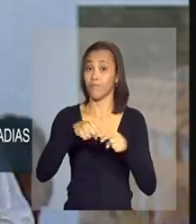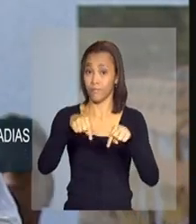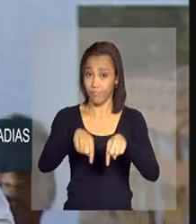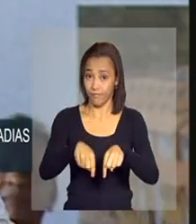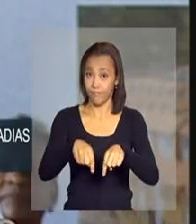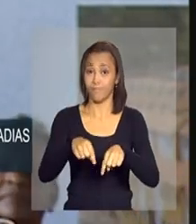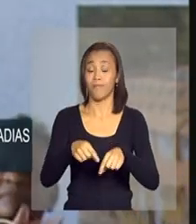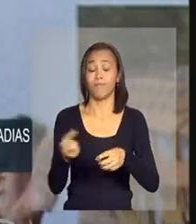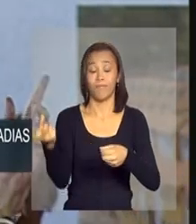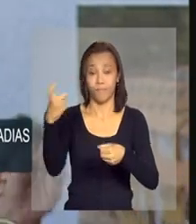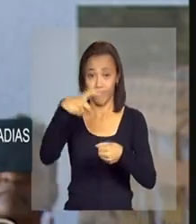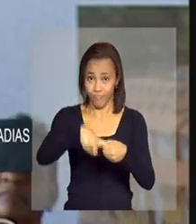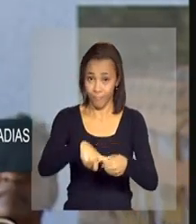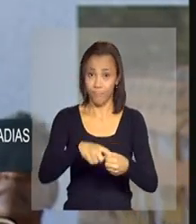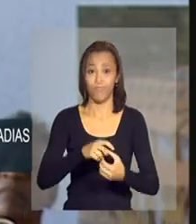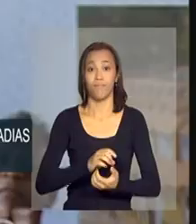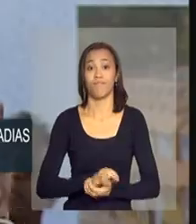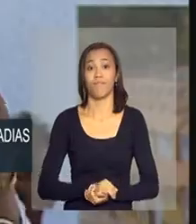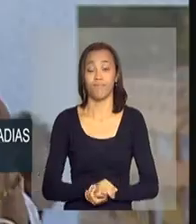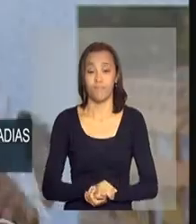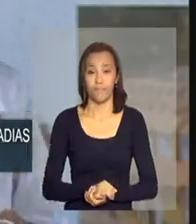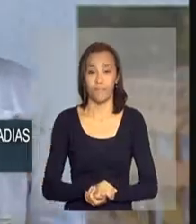eu volto